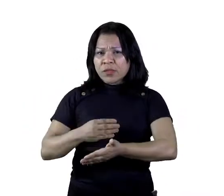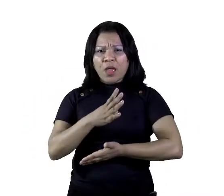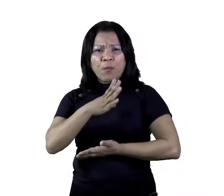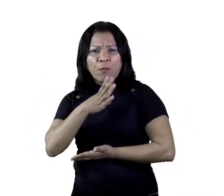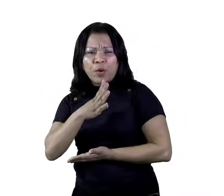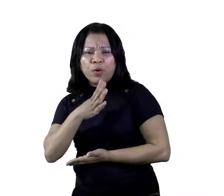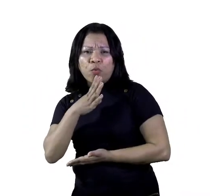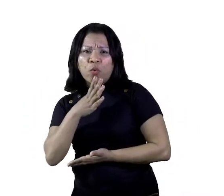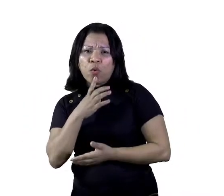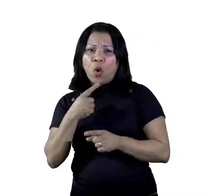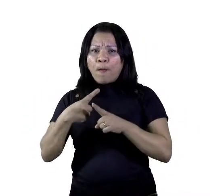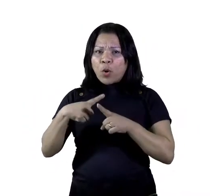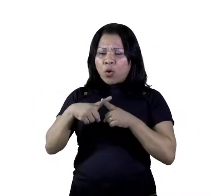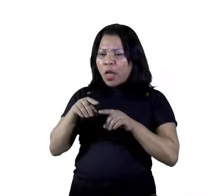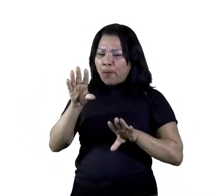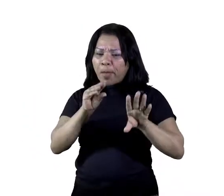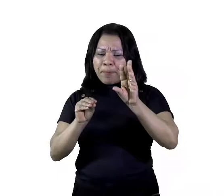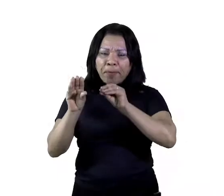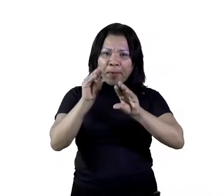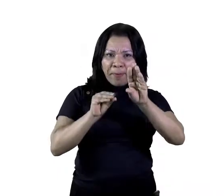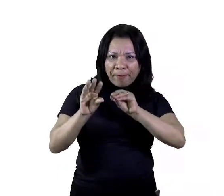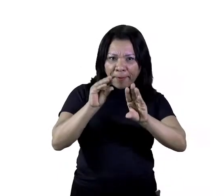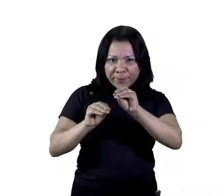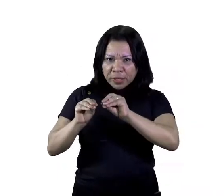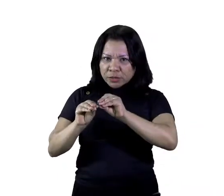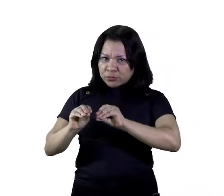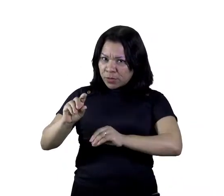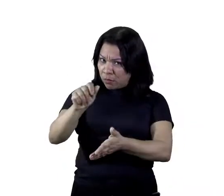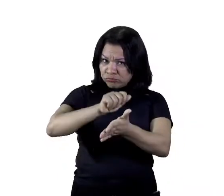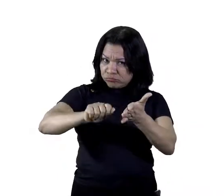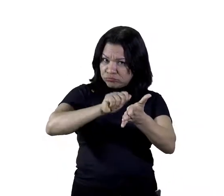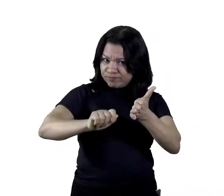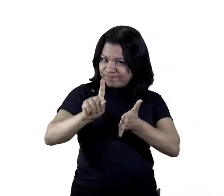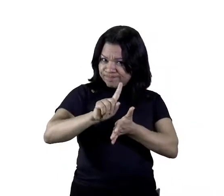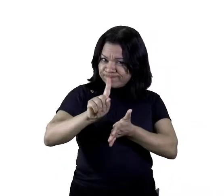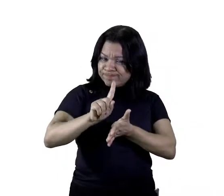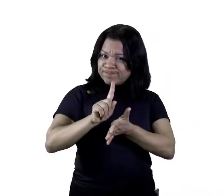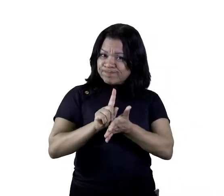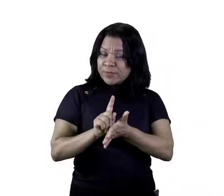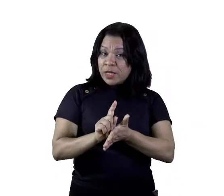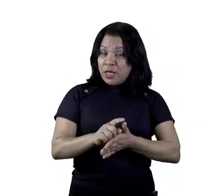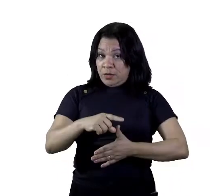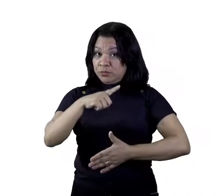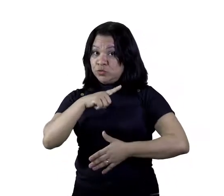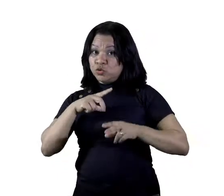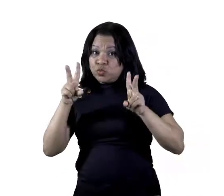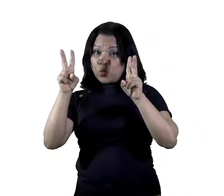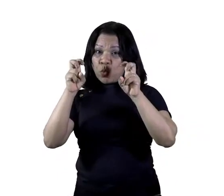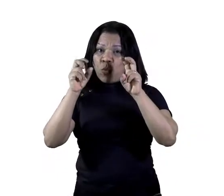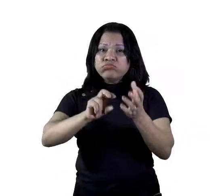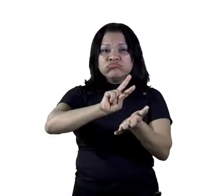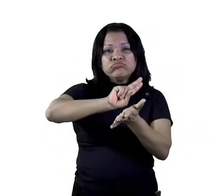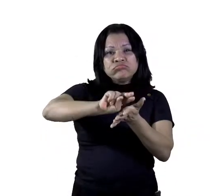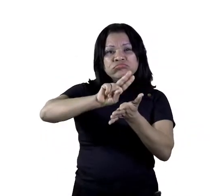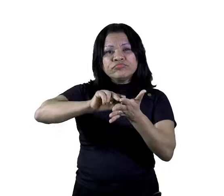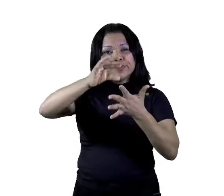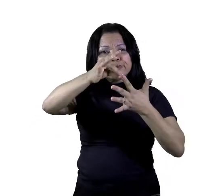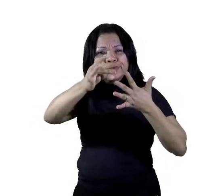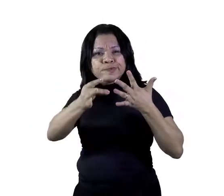passar de boca em boca, não eram escritas e tinham como tema vários aspectos da